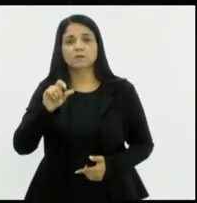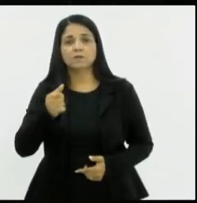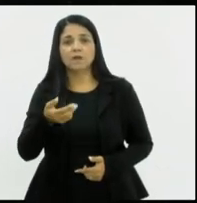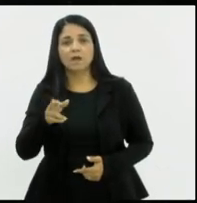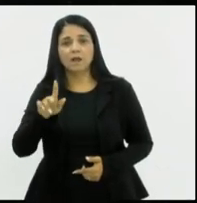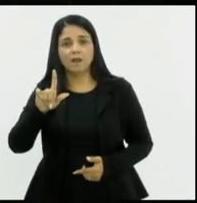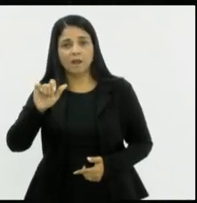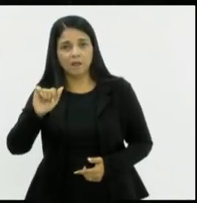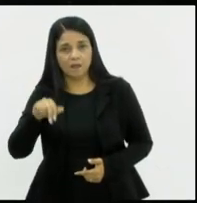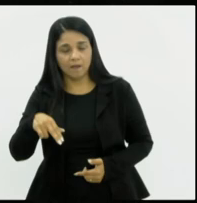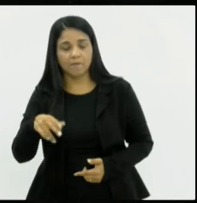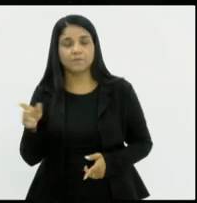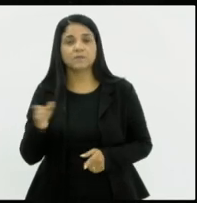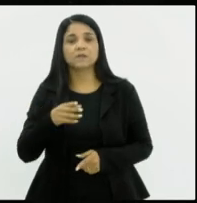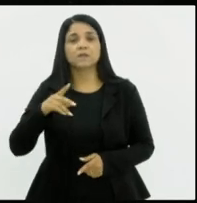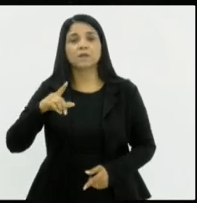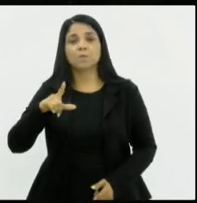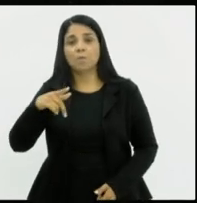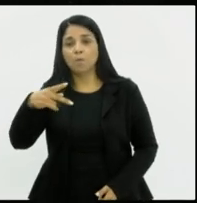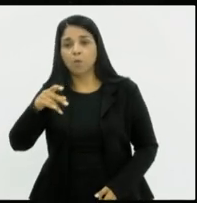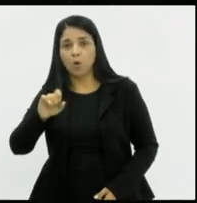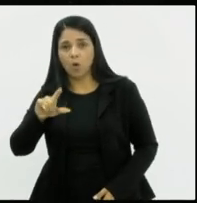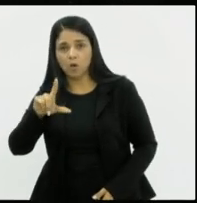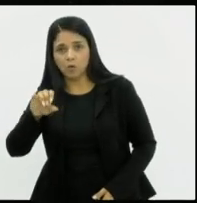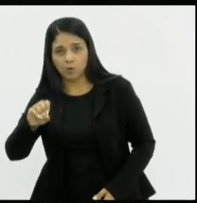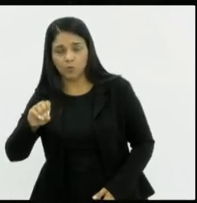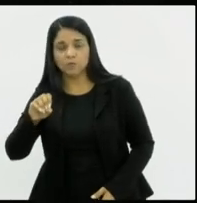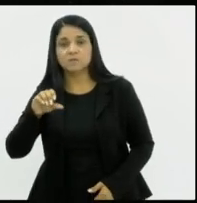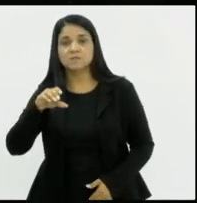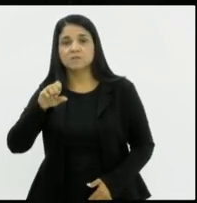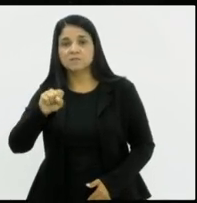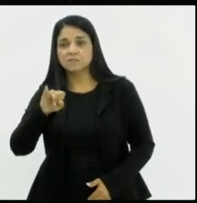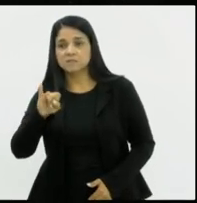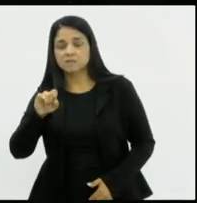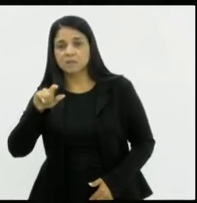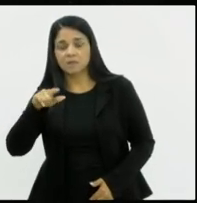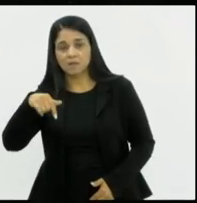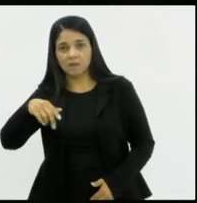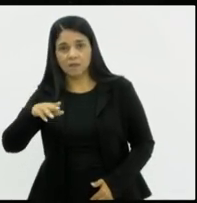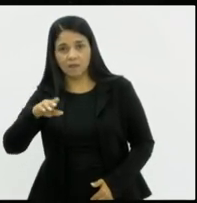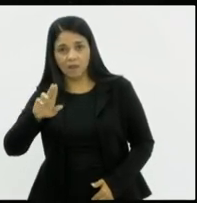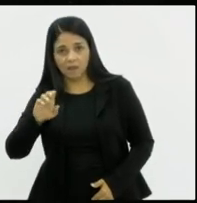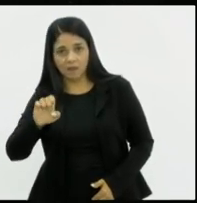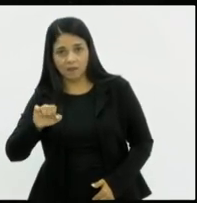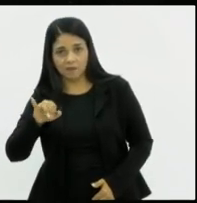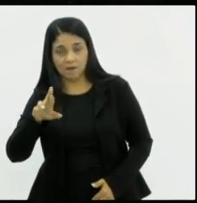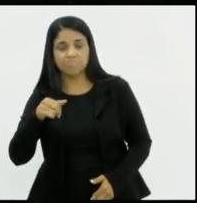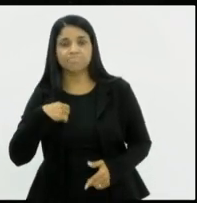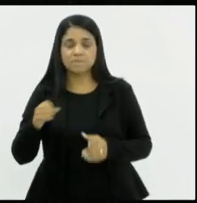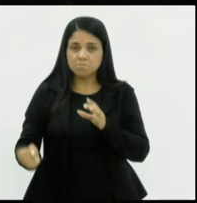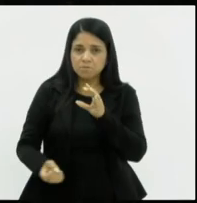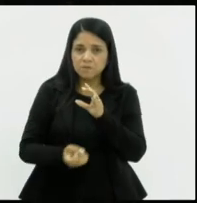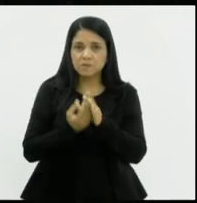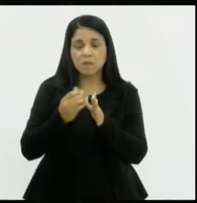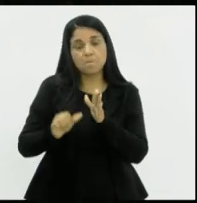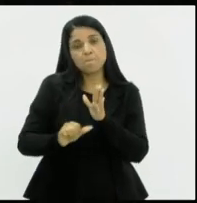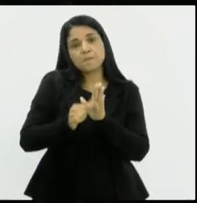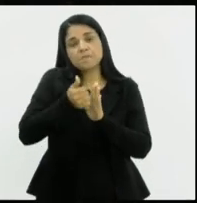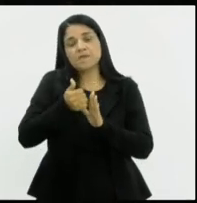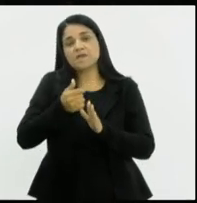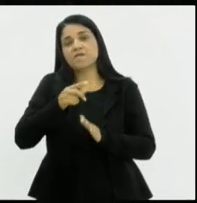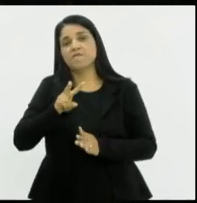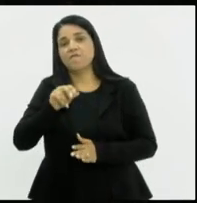trabalho na Barra da Tijuca, implantando a primeira vara na região. E a